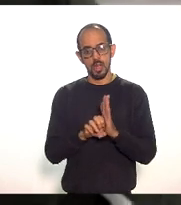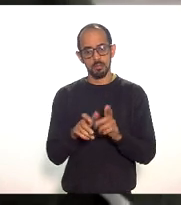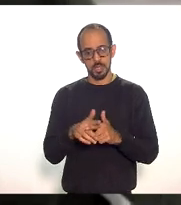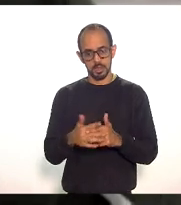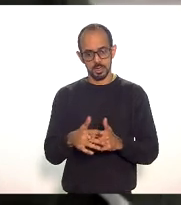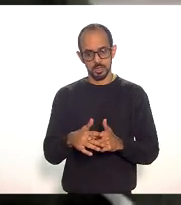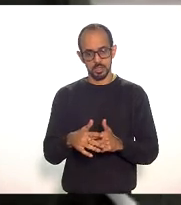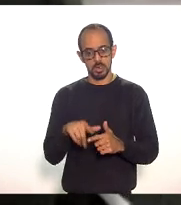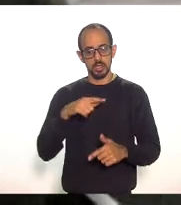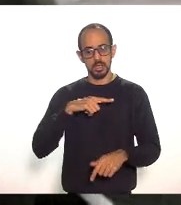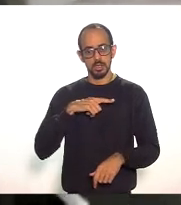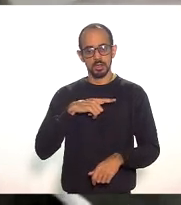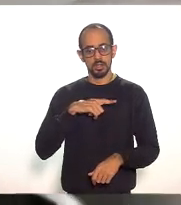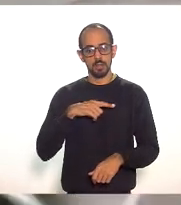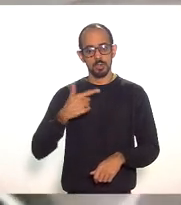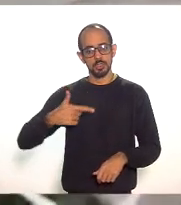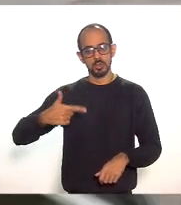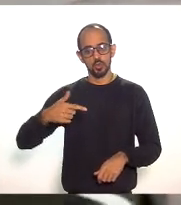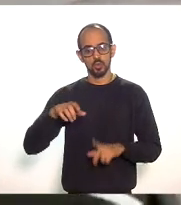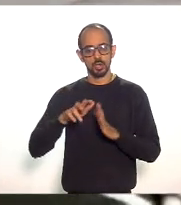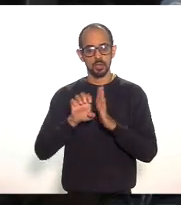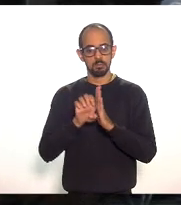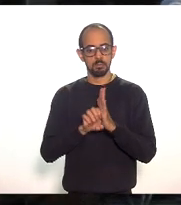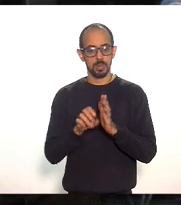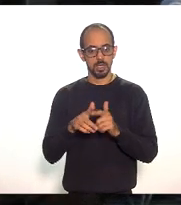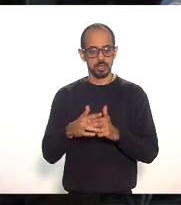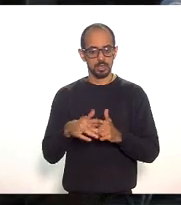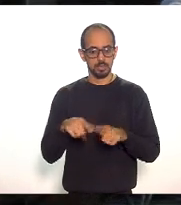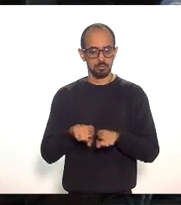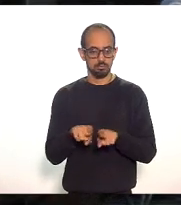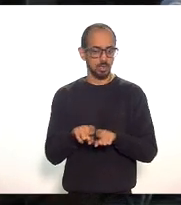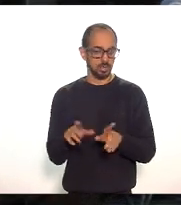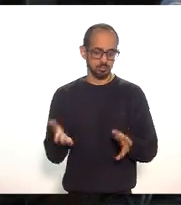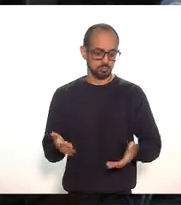Existe, inclusive, uma segunda emenda. Tranquilo. Então,